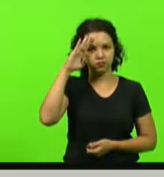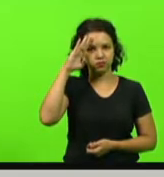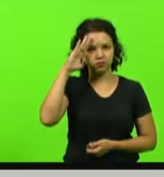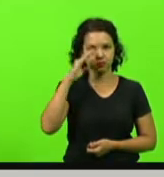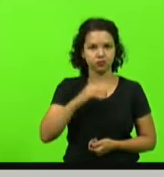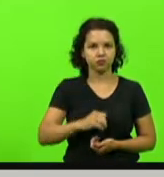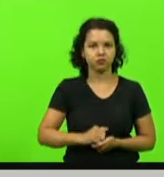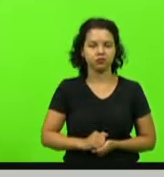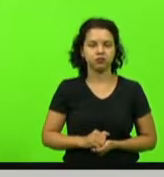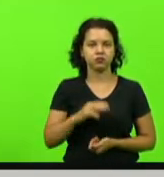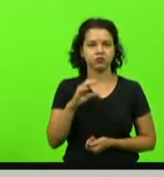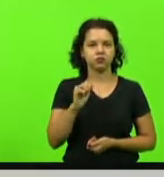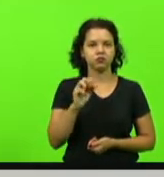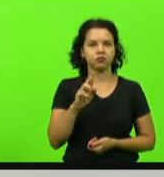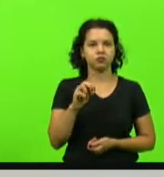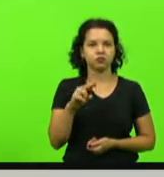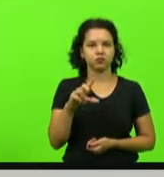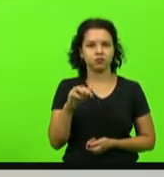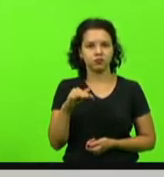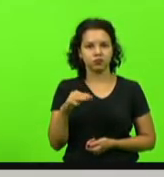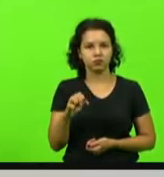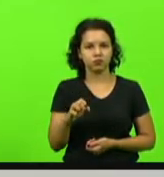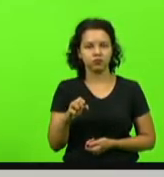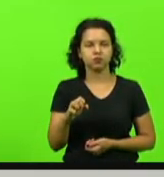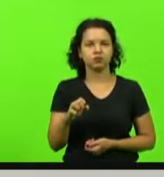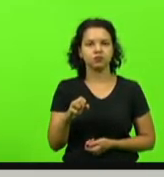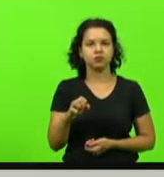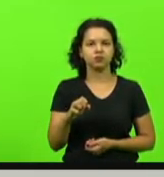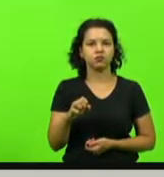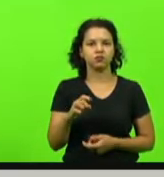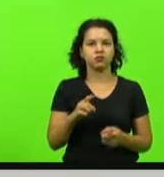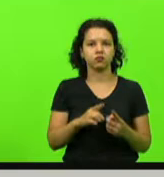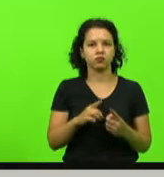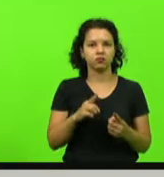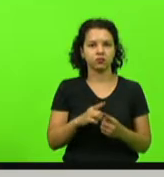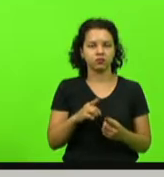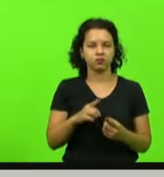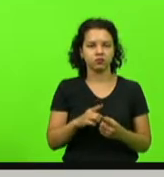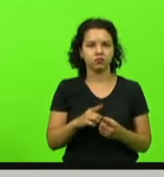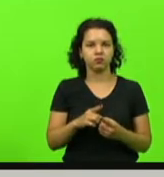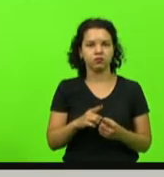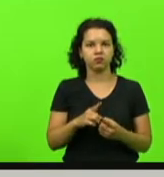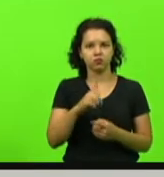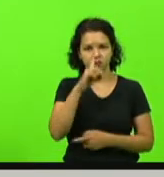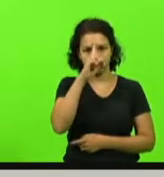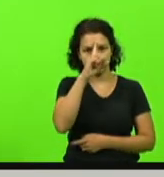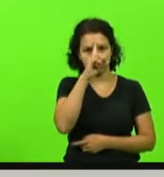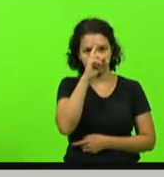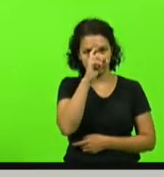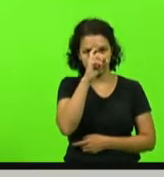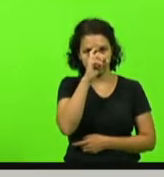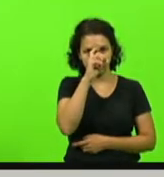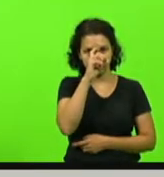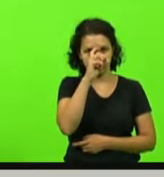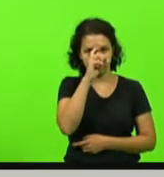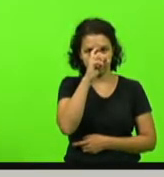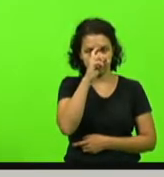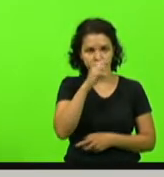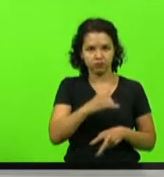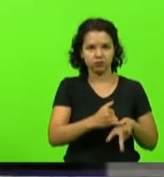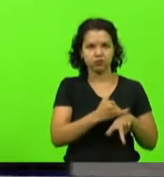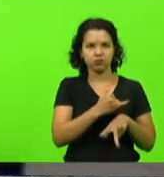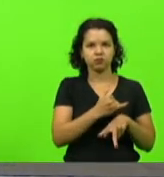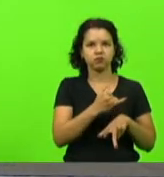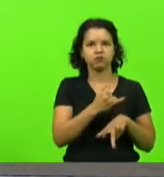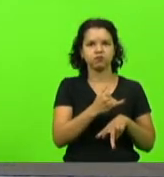Caroline e soldado Cunha, pelo atendimento pré-hospitalar prestado a uma vítima de acidente no